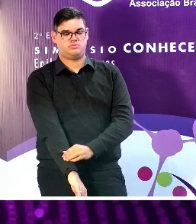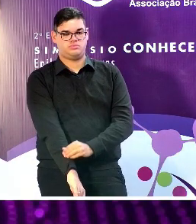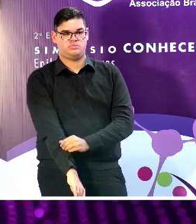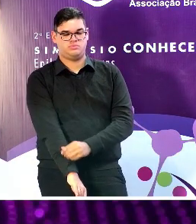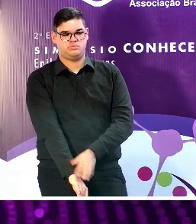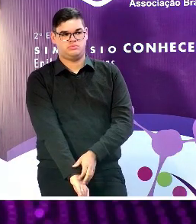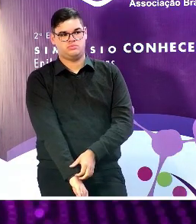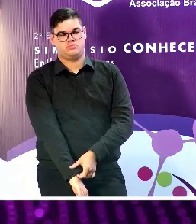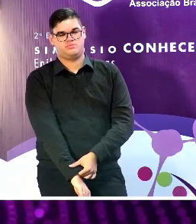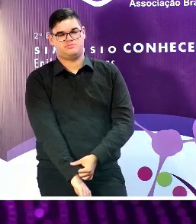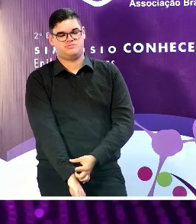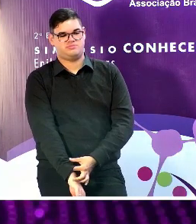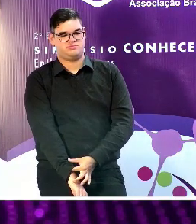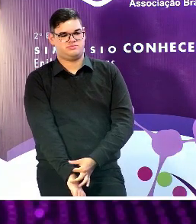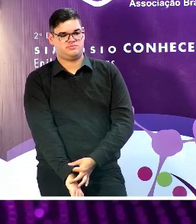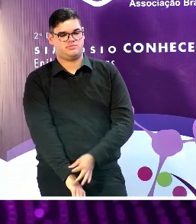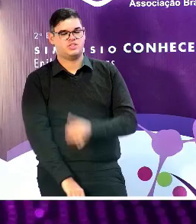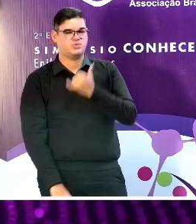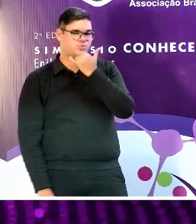O negócio está.